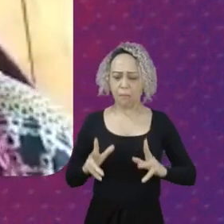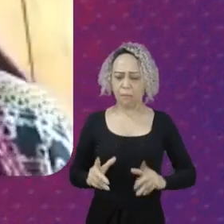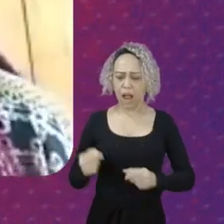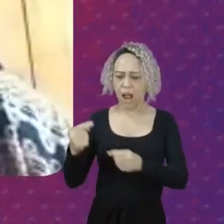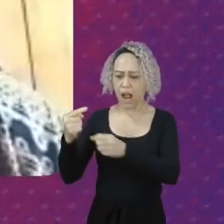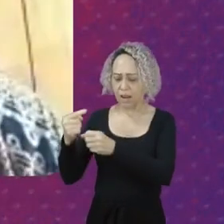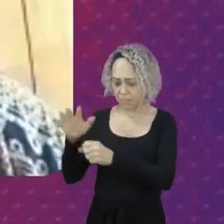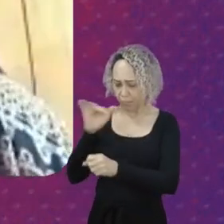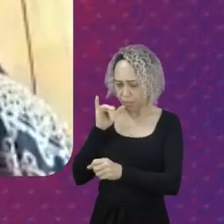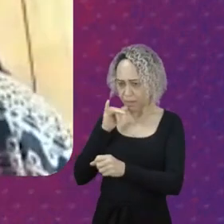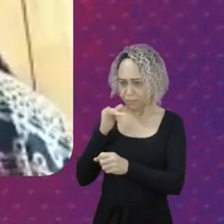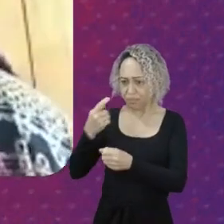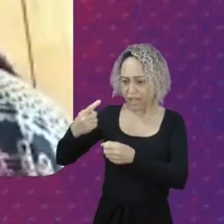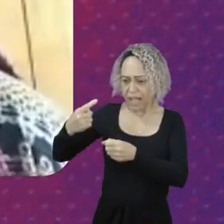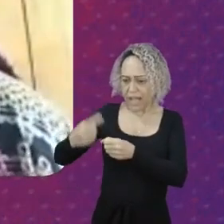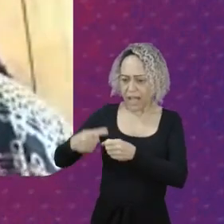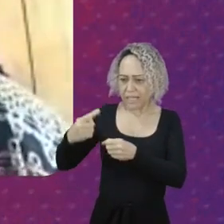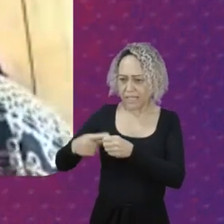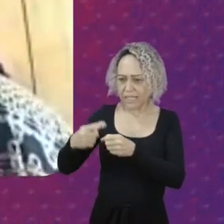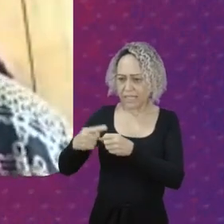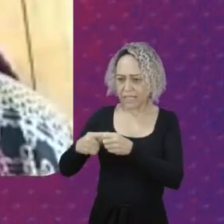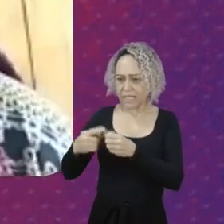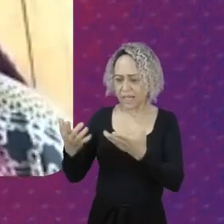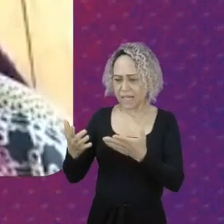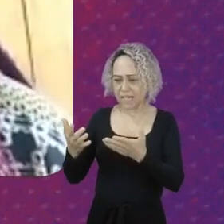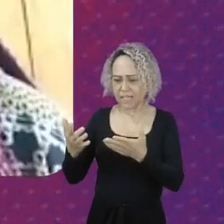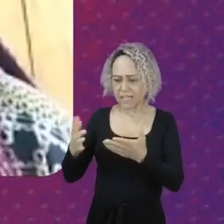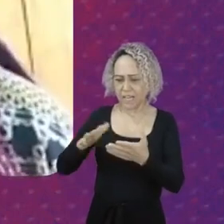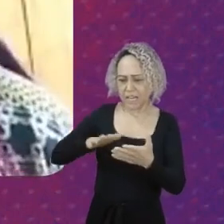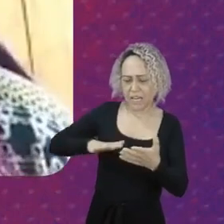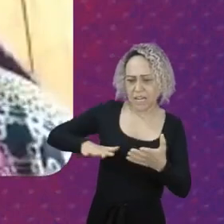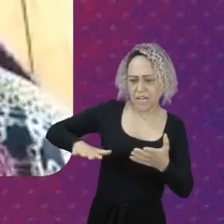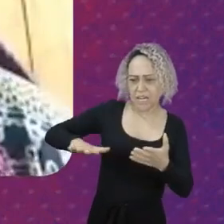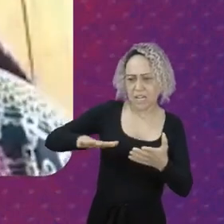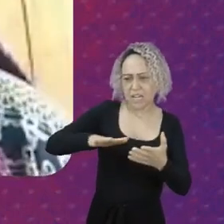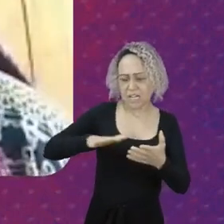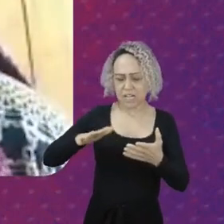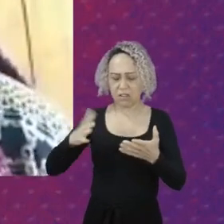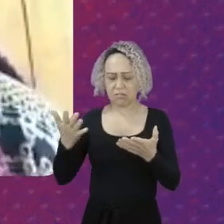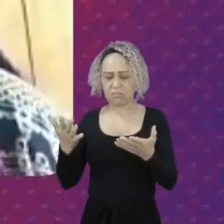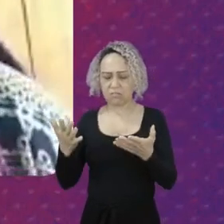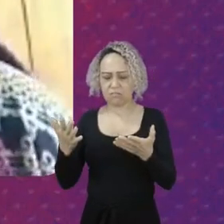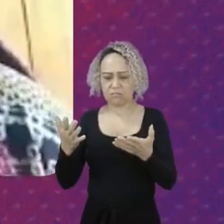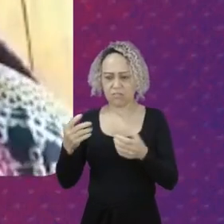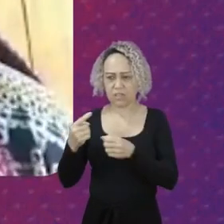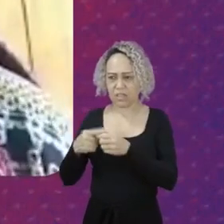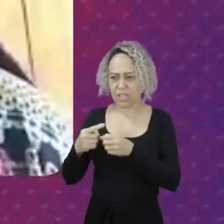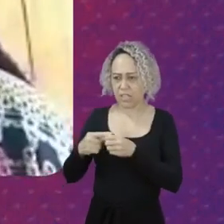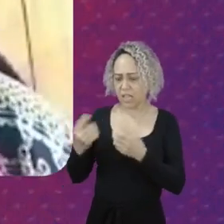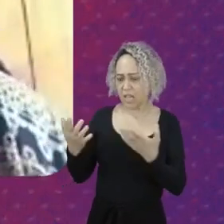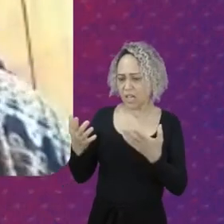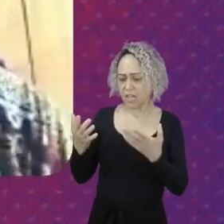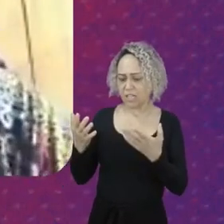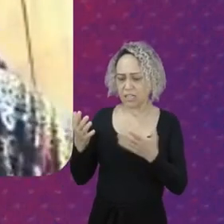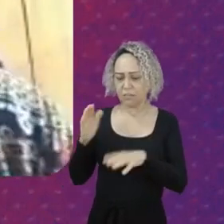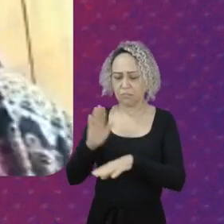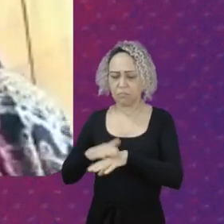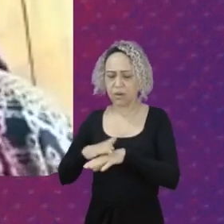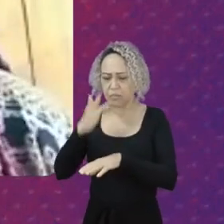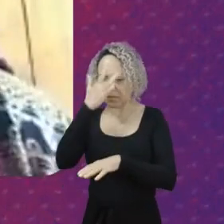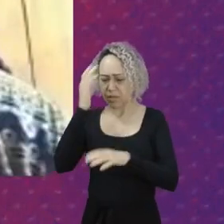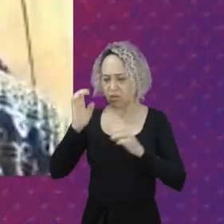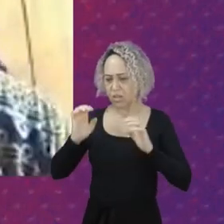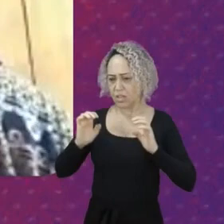específica, majoritariamente de pessoas negras e mestiças, não brancas,